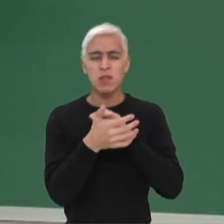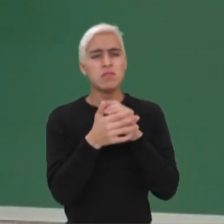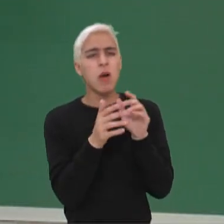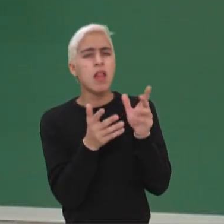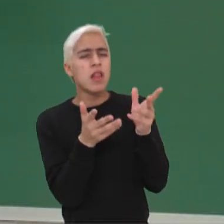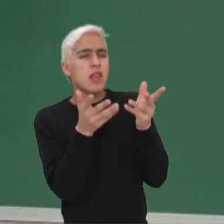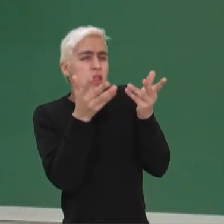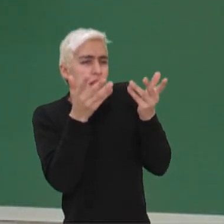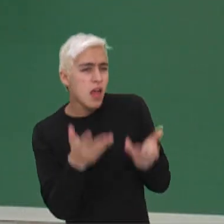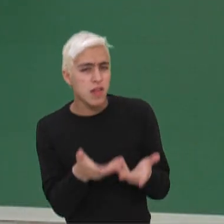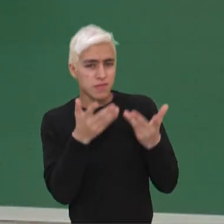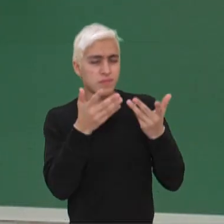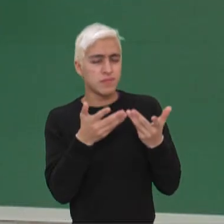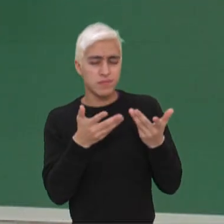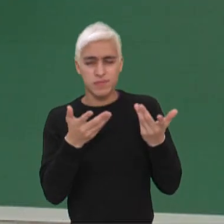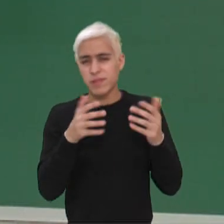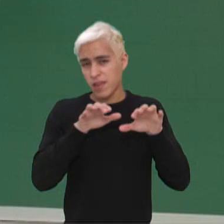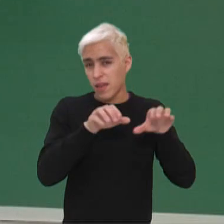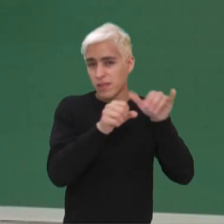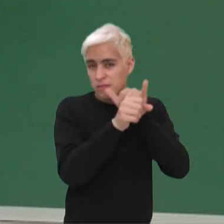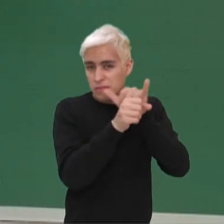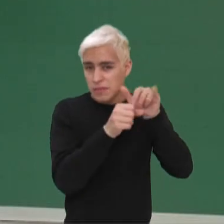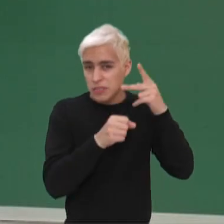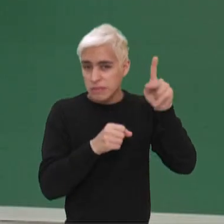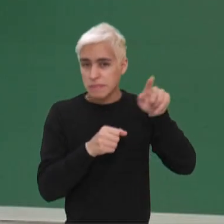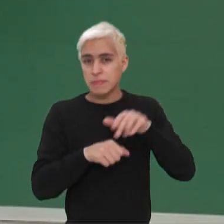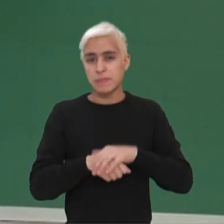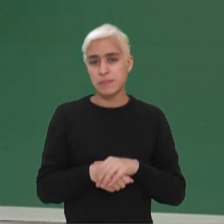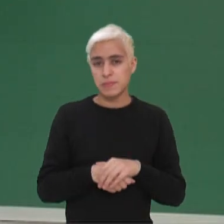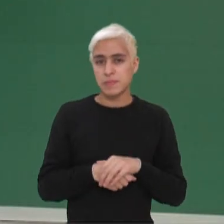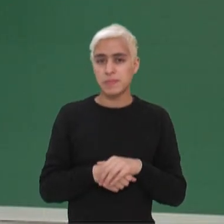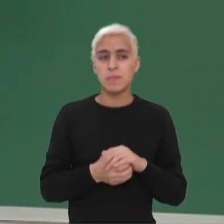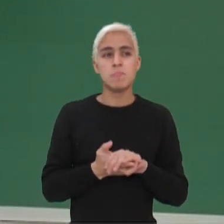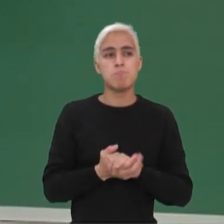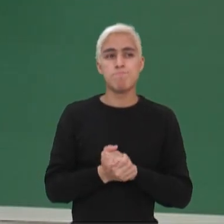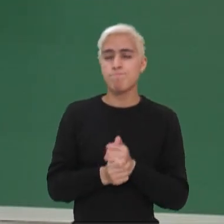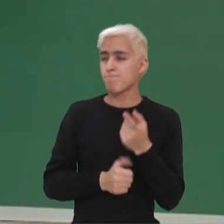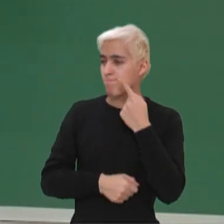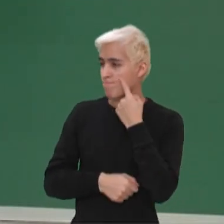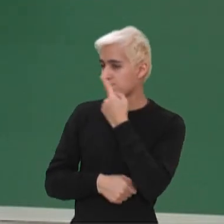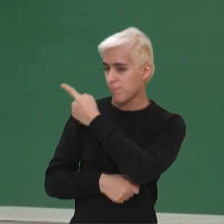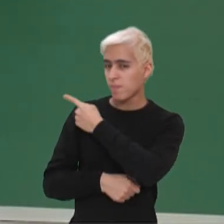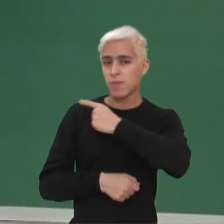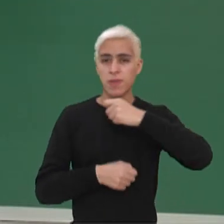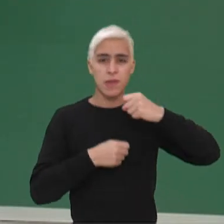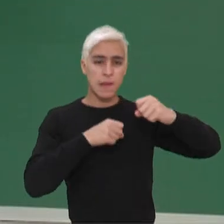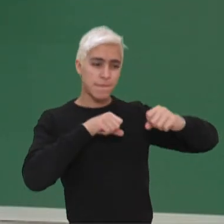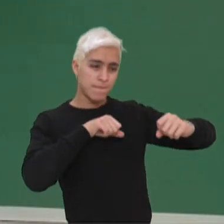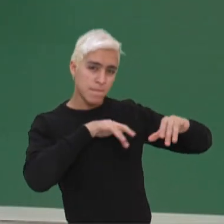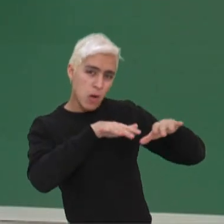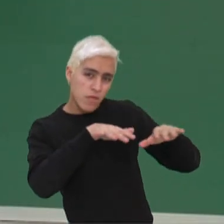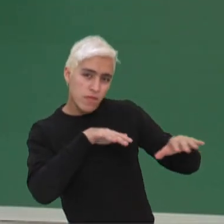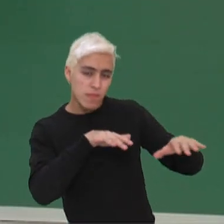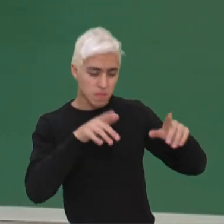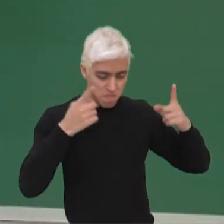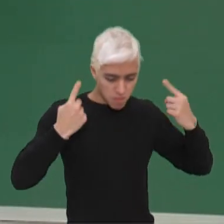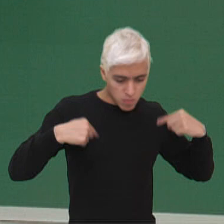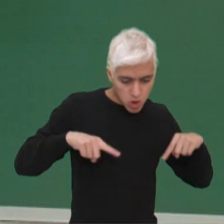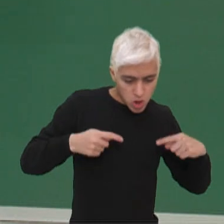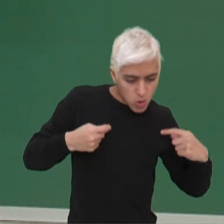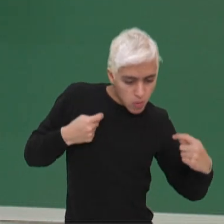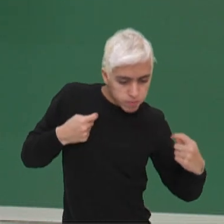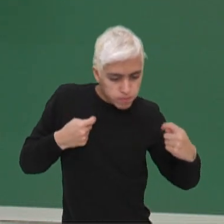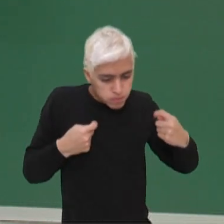o caso de Discóbulo. E aqui você tem a união do movimento, você tem a